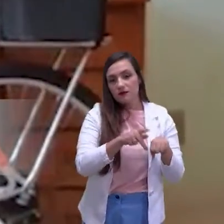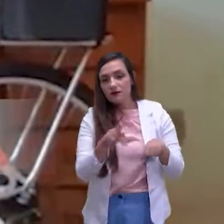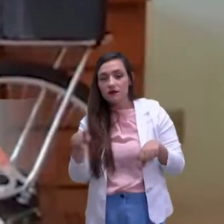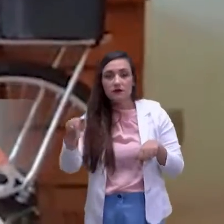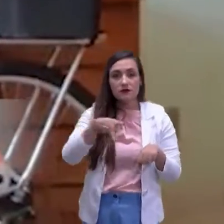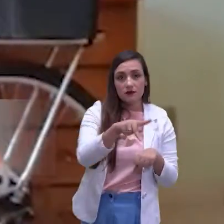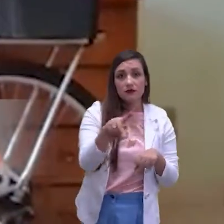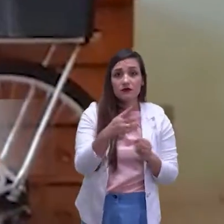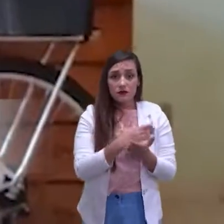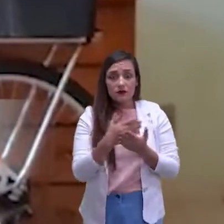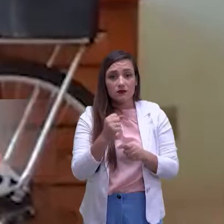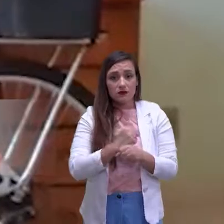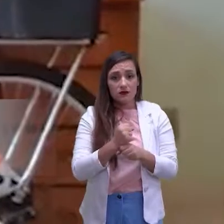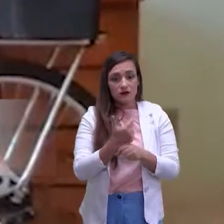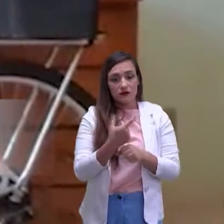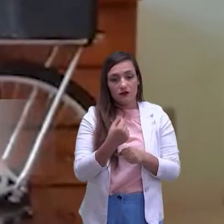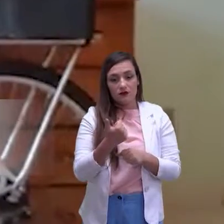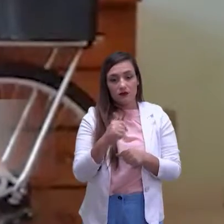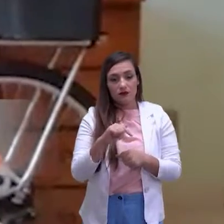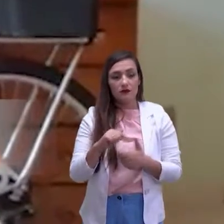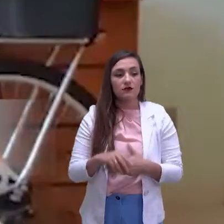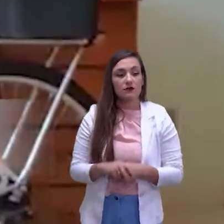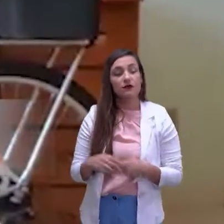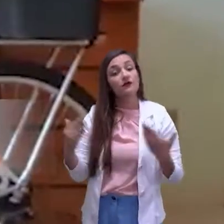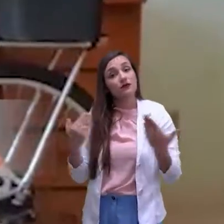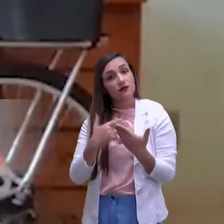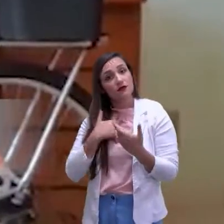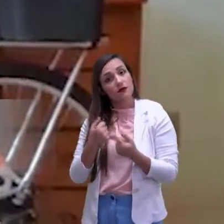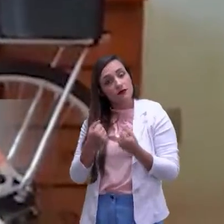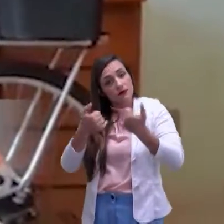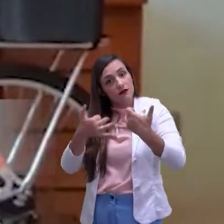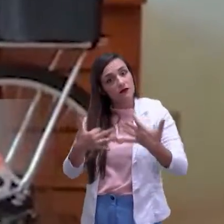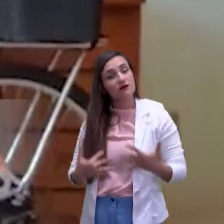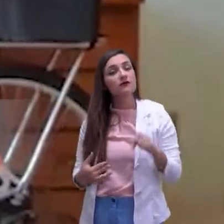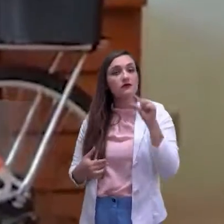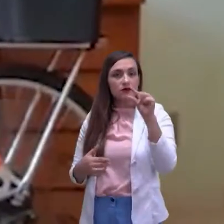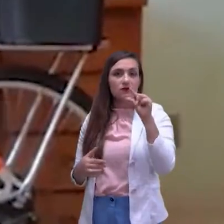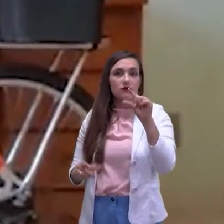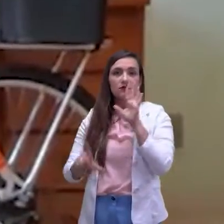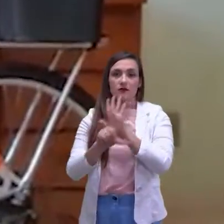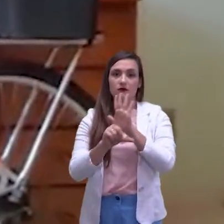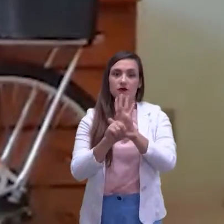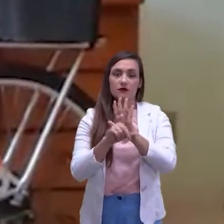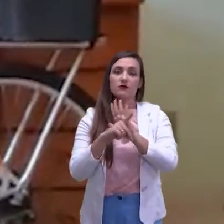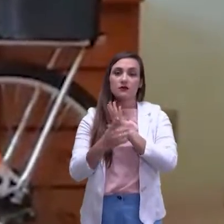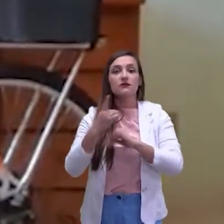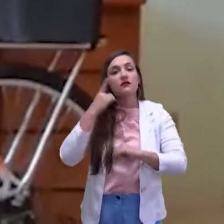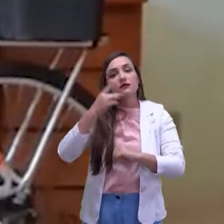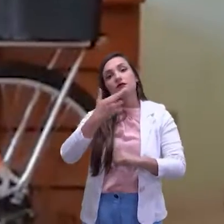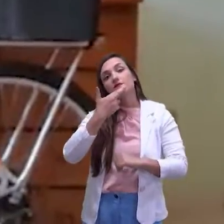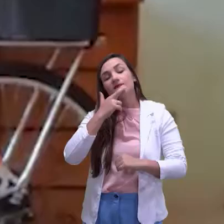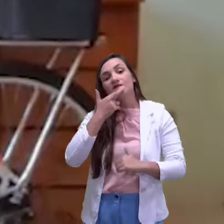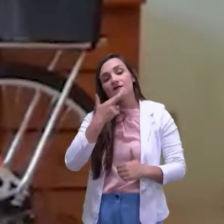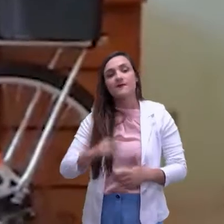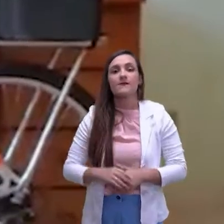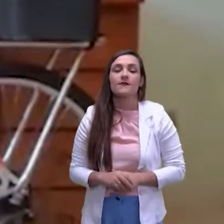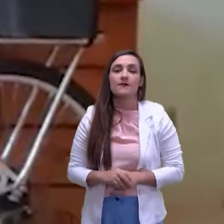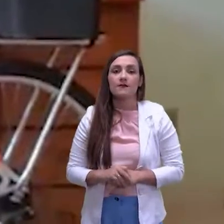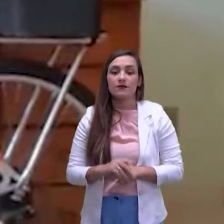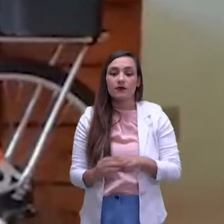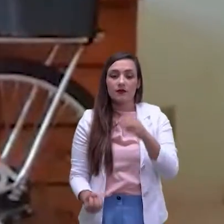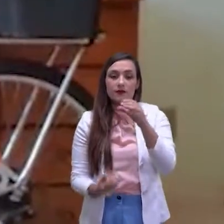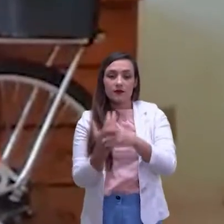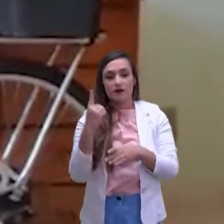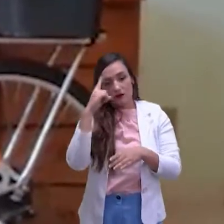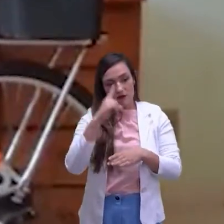desde 2017. Fui convidada e hoje eu vou falar um pouquinho da lei de iniciativa do deputado estadual Renato Câmara,